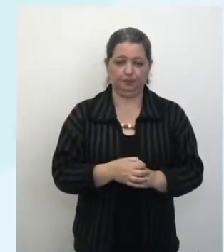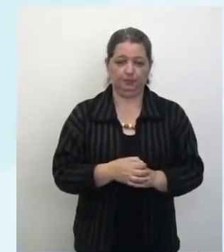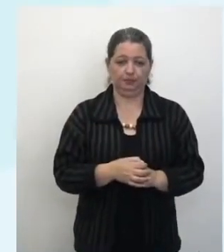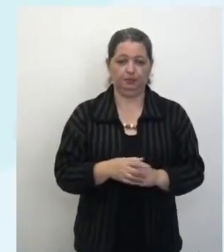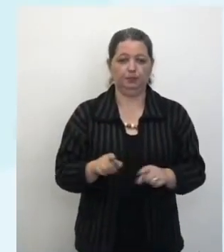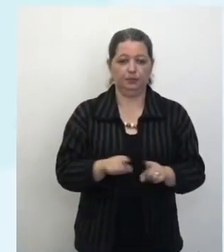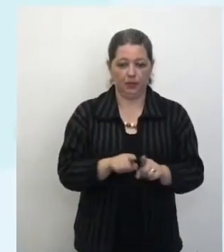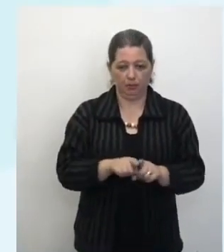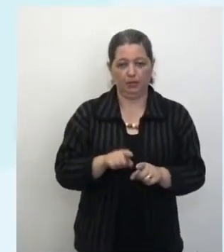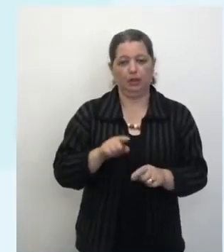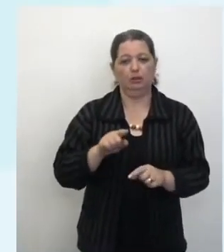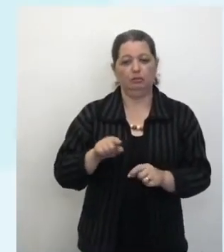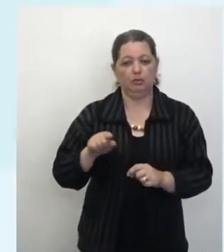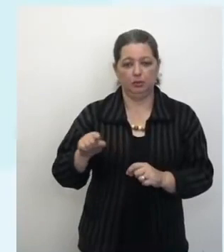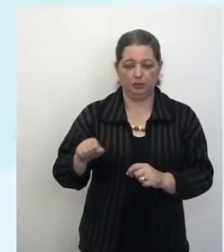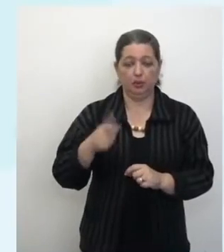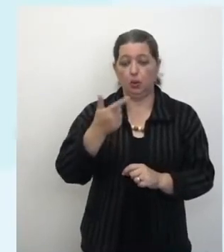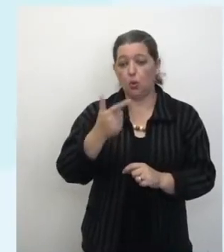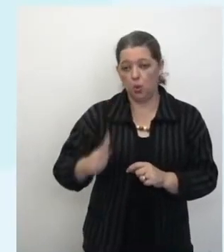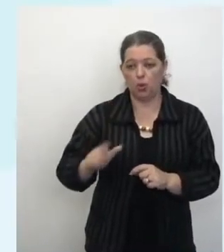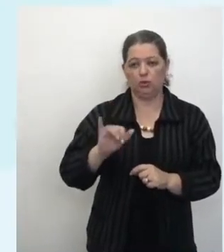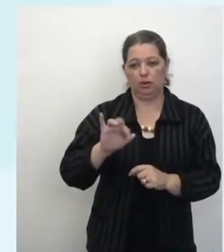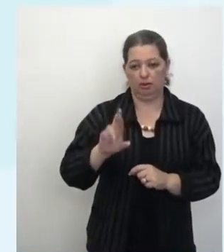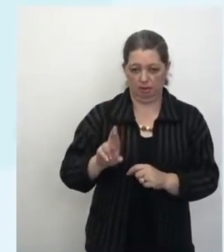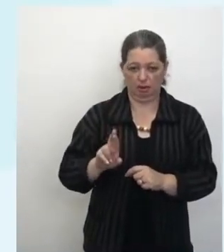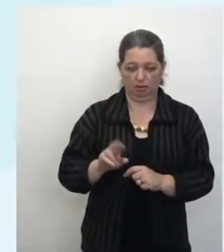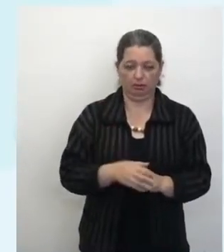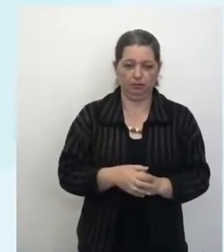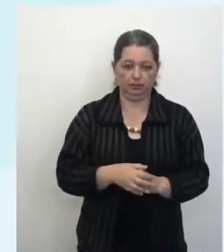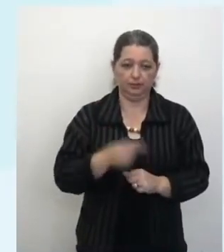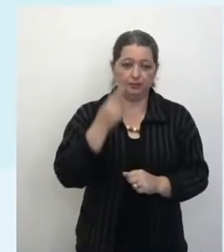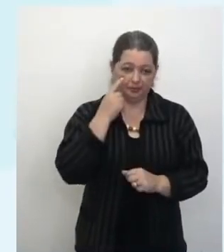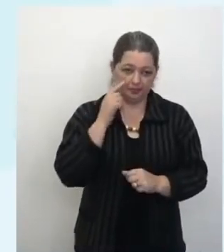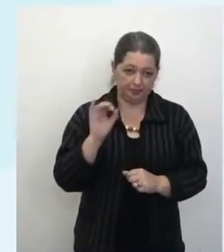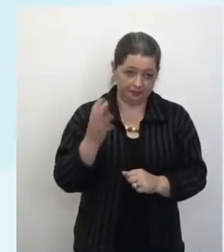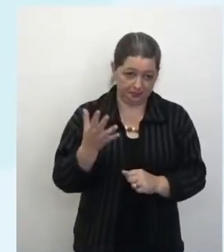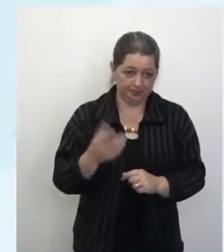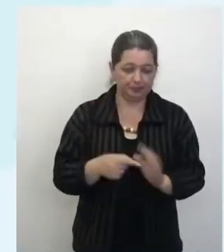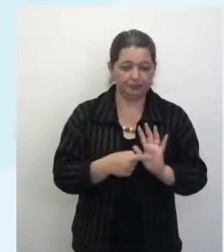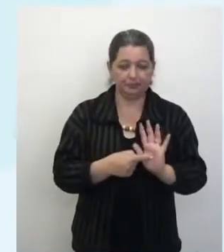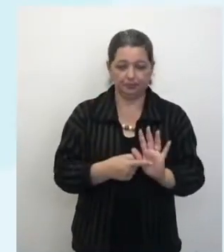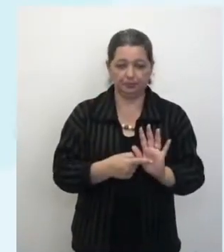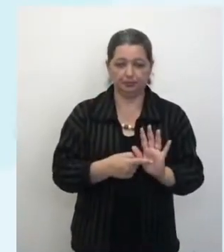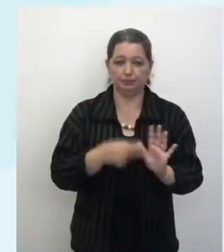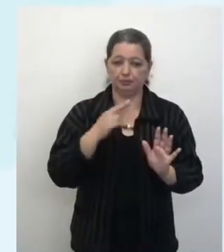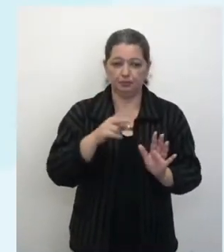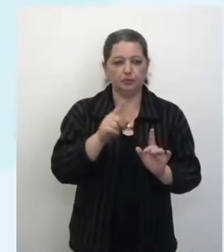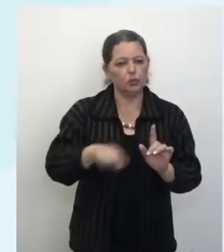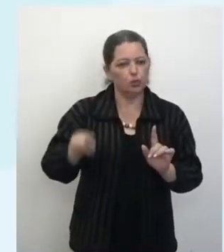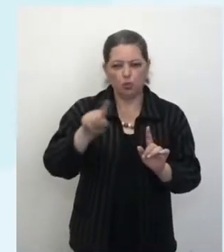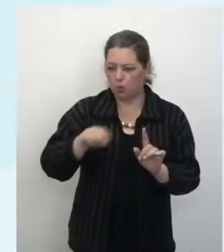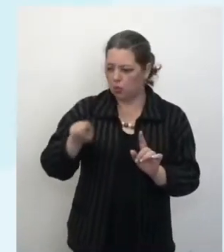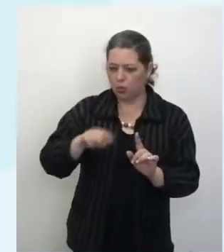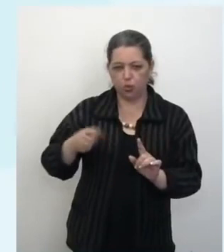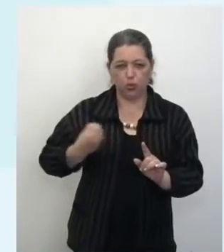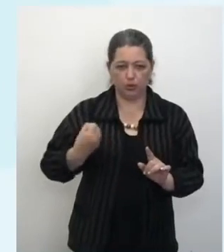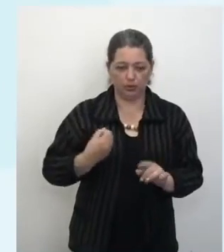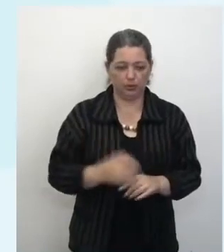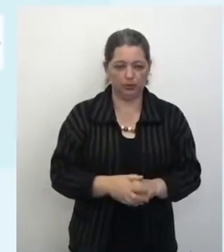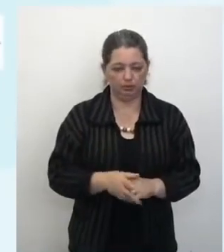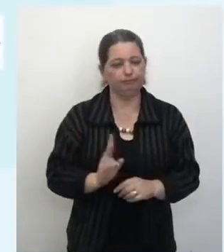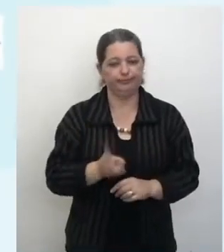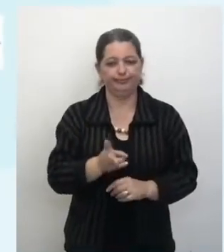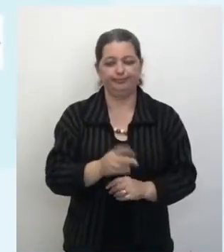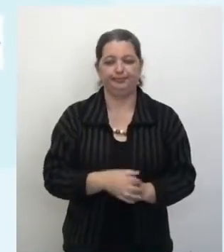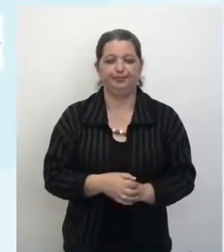dízima periódica. O restante é irracional, tá bom? Então, está a resolução no estilo do meu, circulado aí os números. Sim, vamos continuar